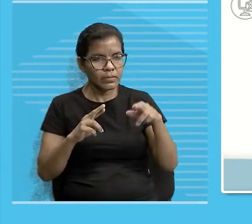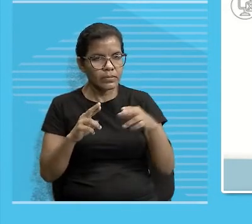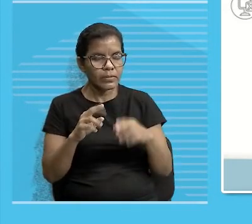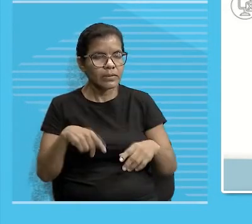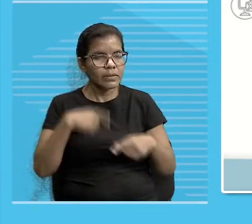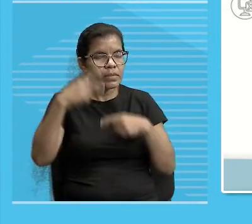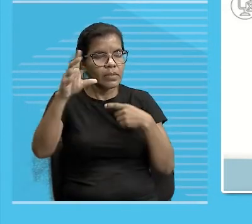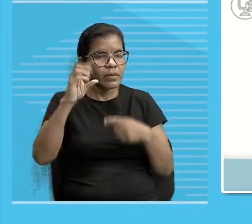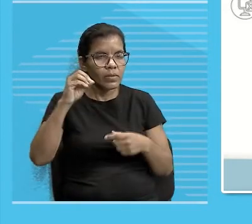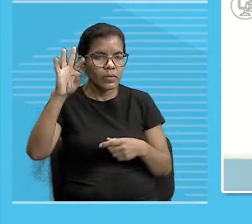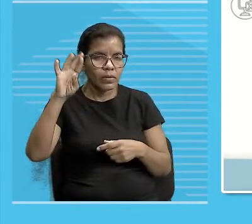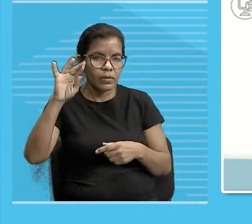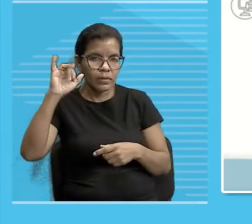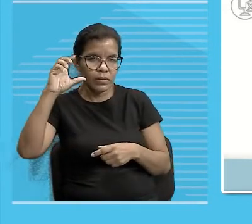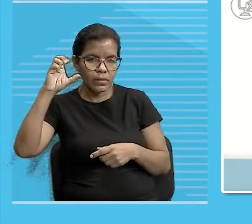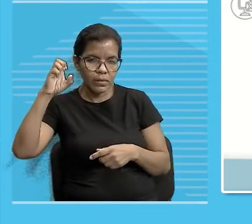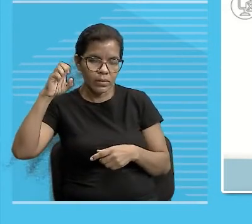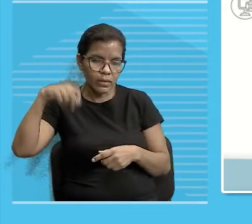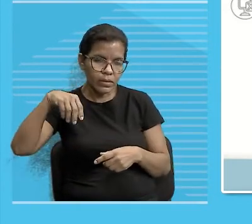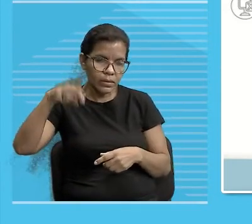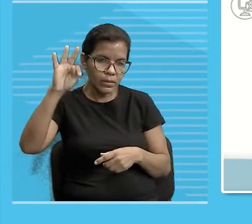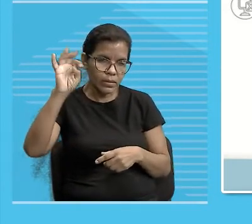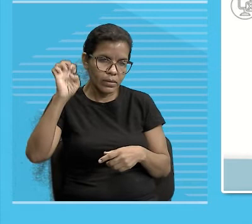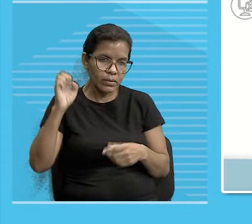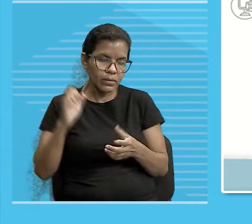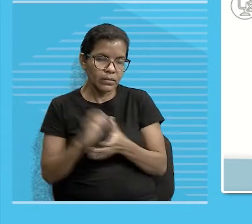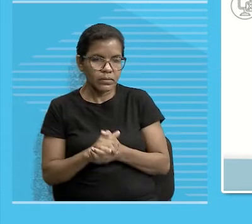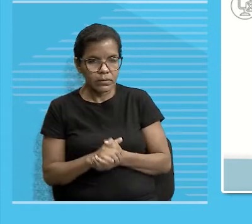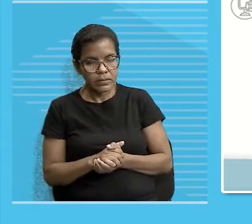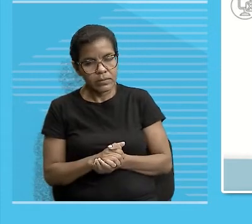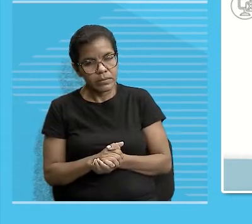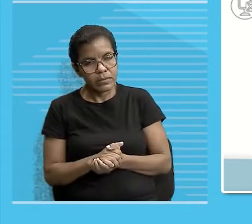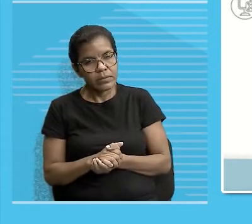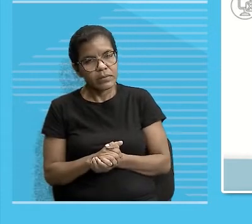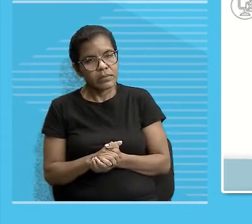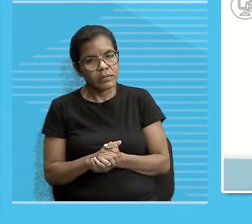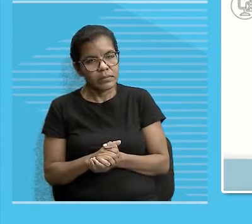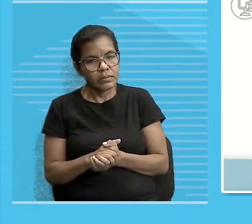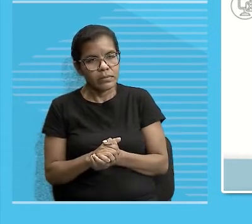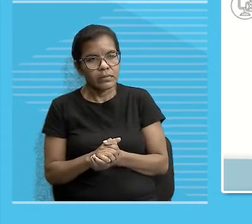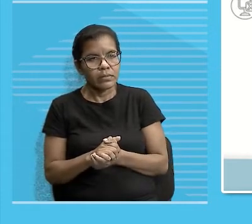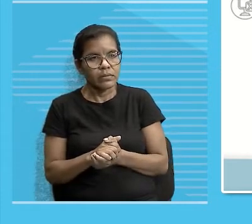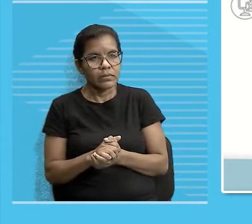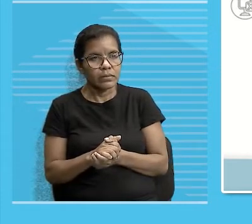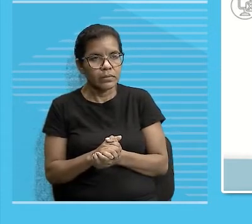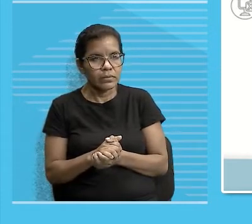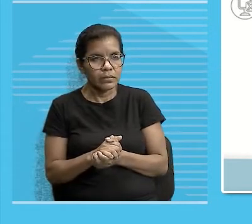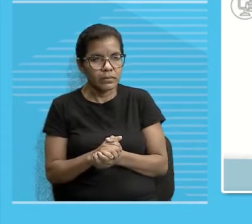Oriente, né? Como é que a gente chama, meu Deus?